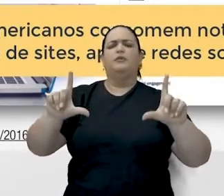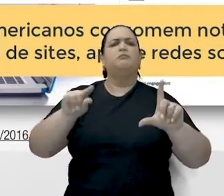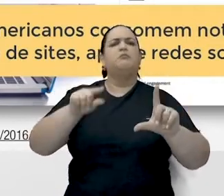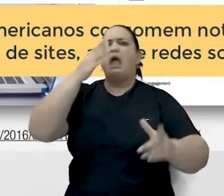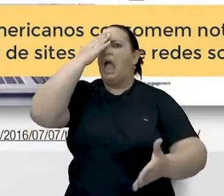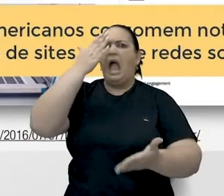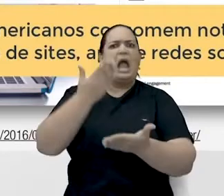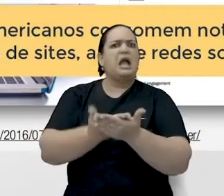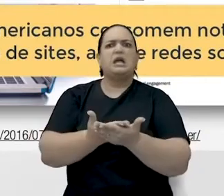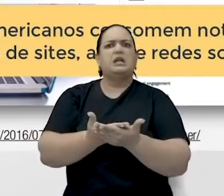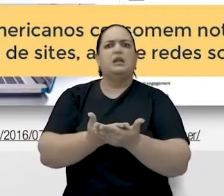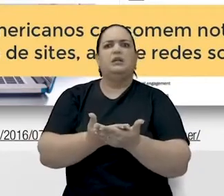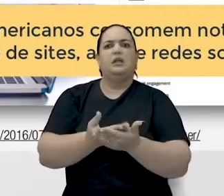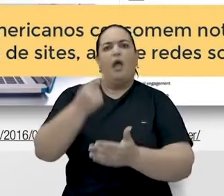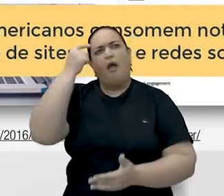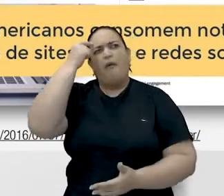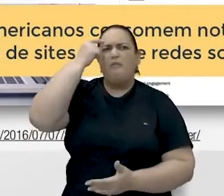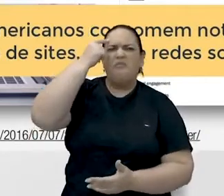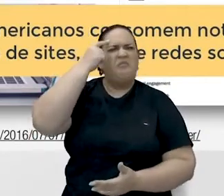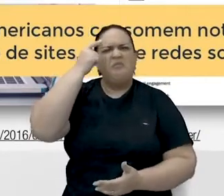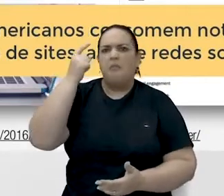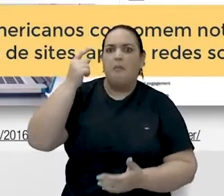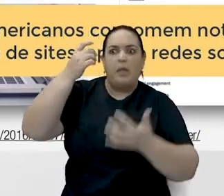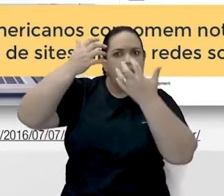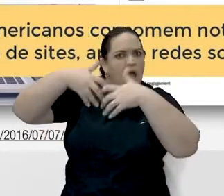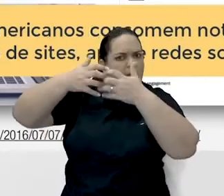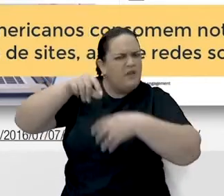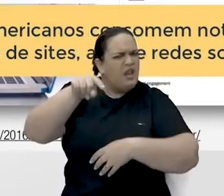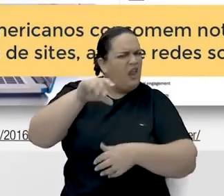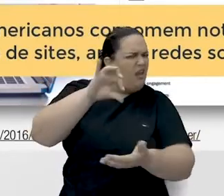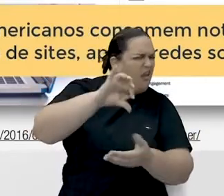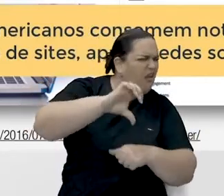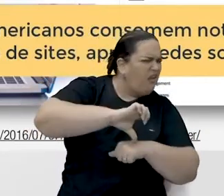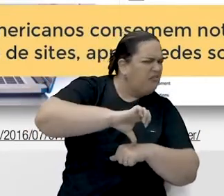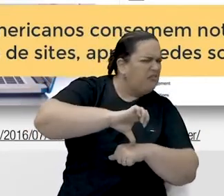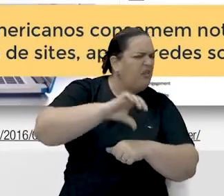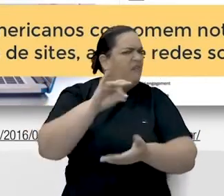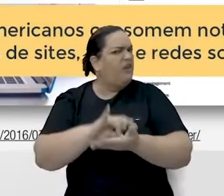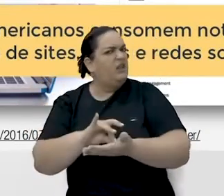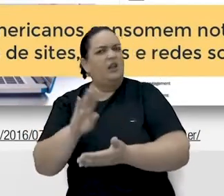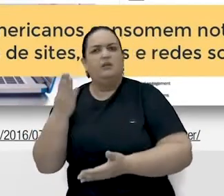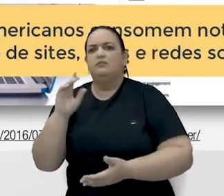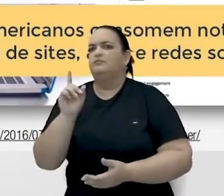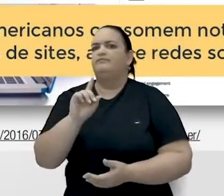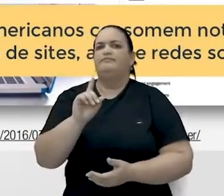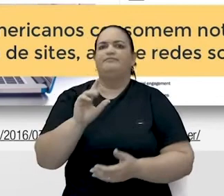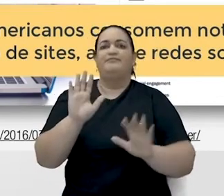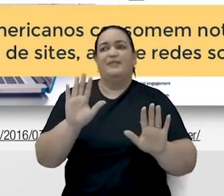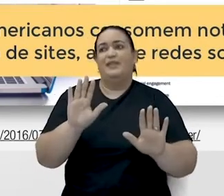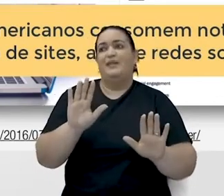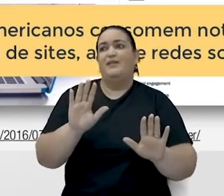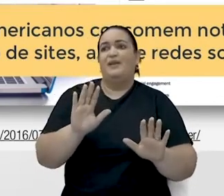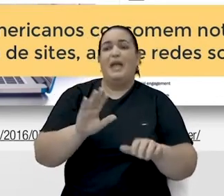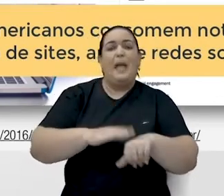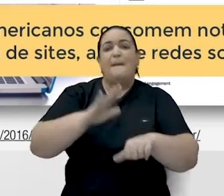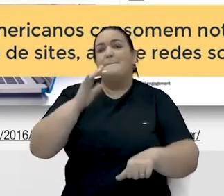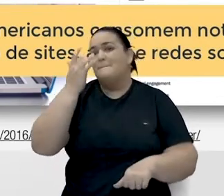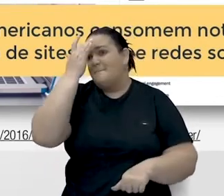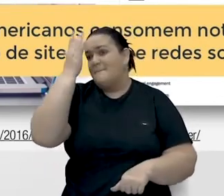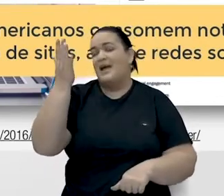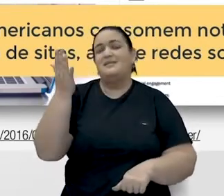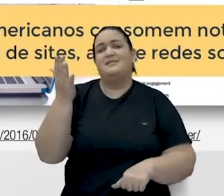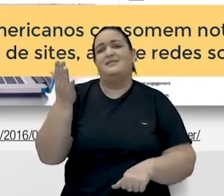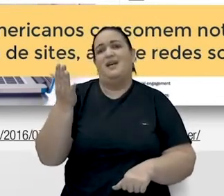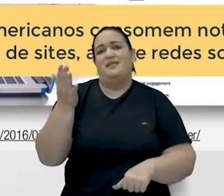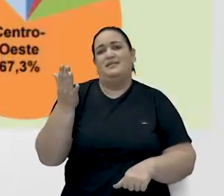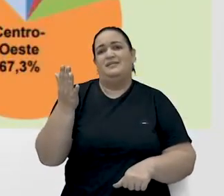usuário deveria ver, mas sim aquilo que está mais fácil, aquilo que está a 2, 3 cliques do